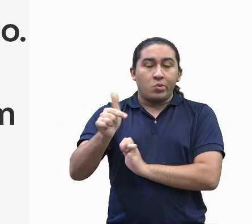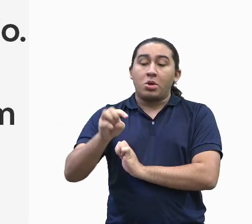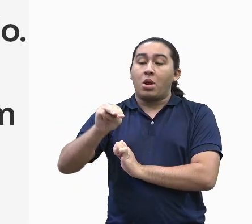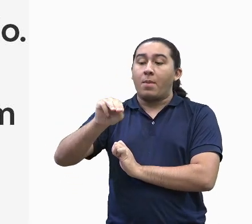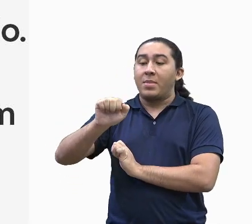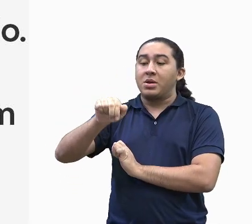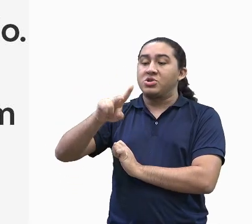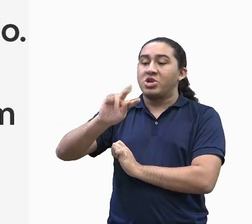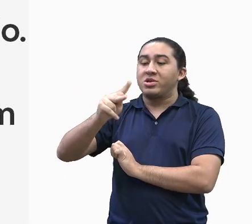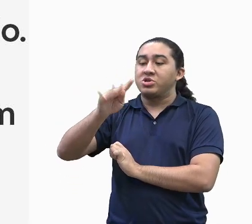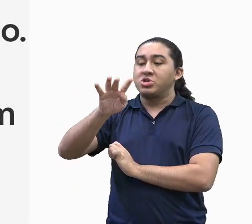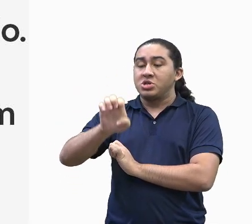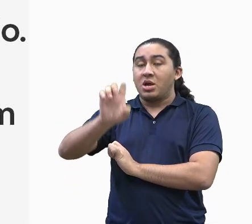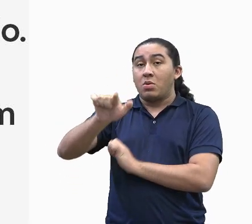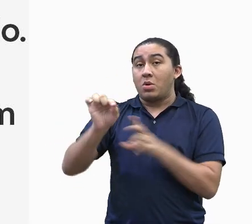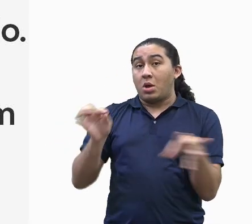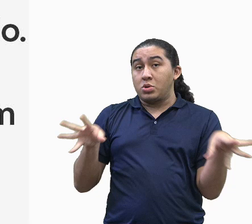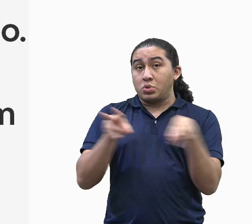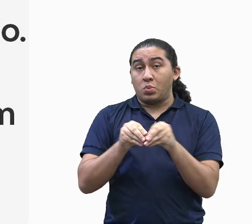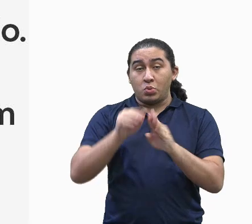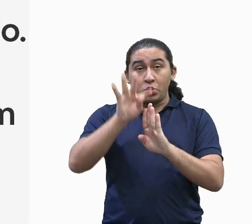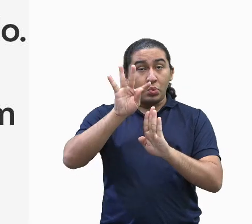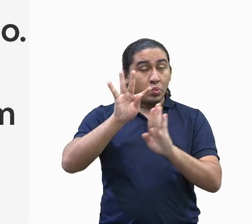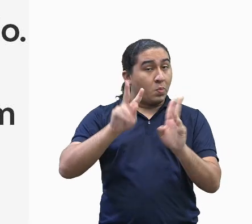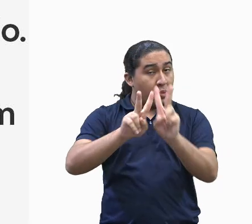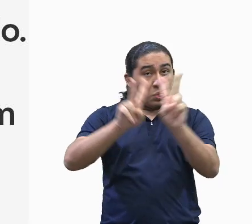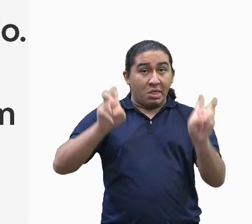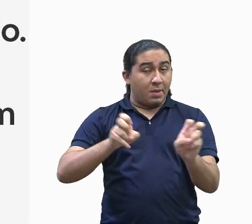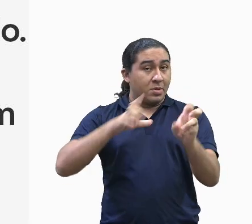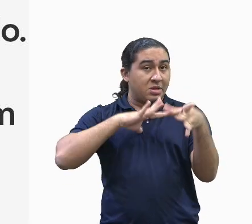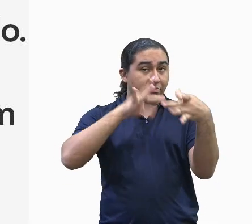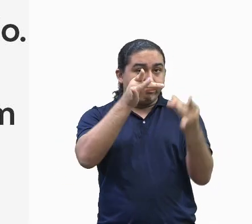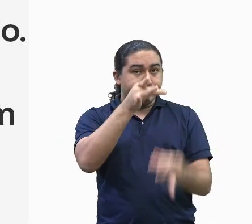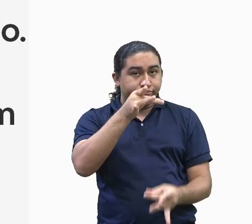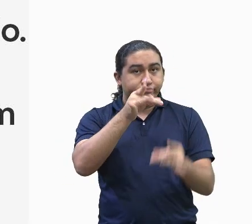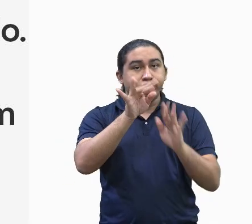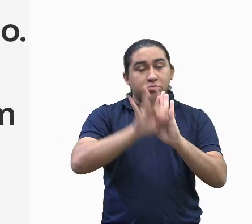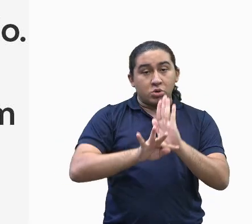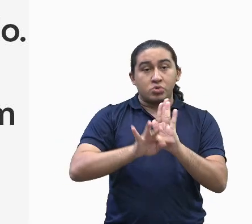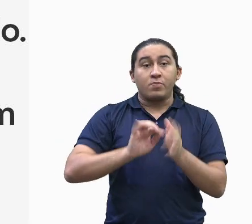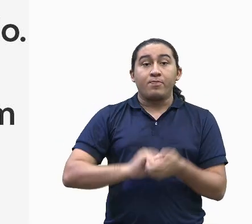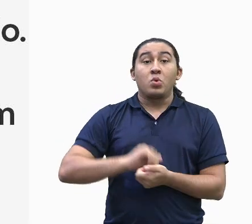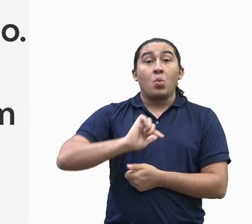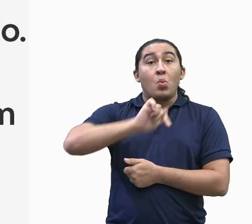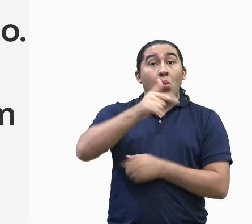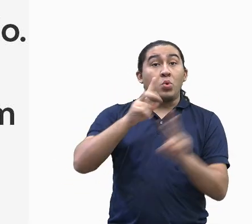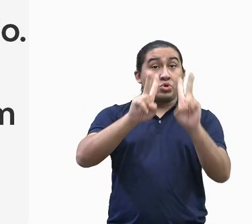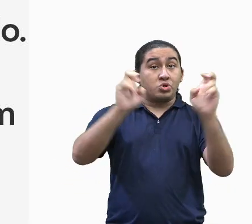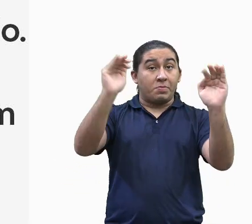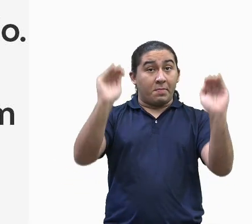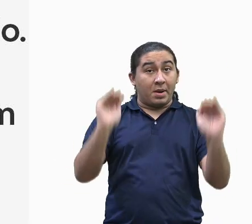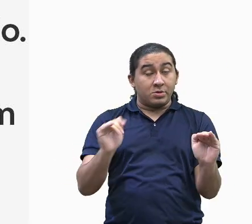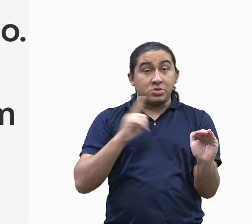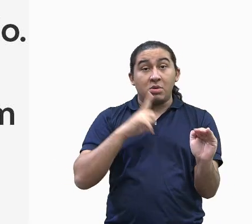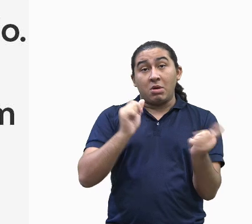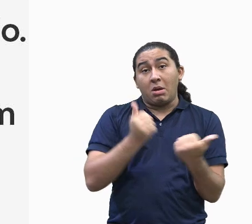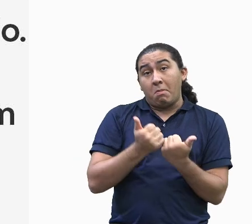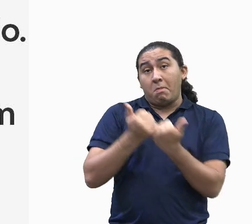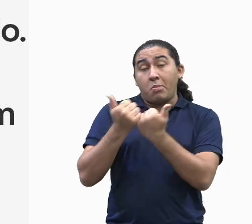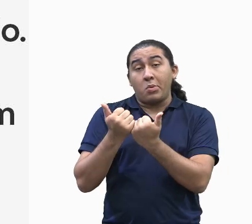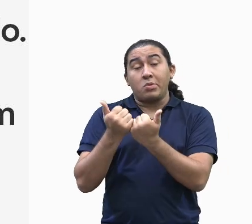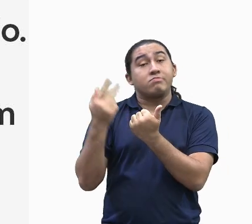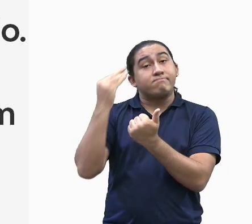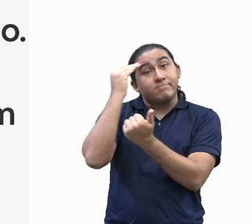sintetiza o tema que será abordado. O outro título, um pouco maior, auxilia o entendimento do